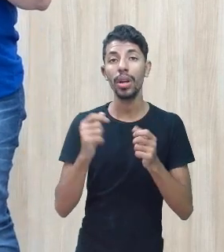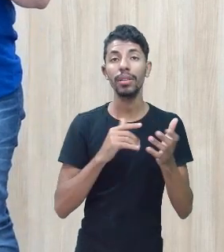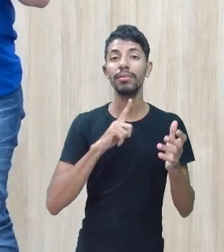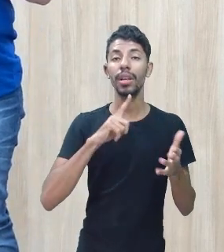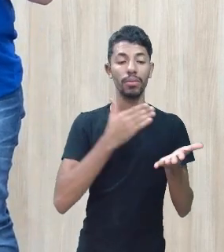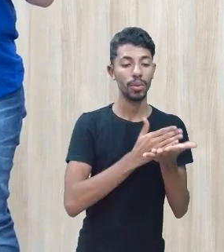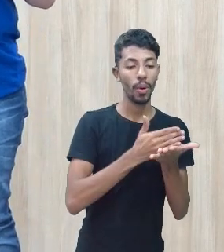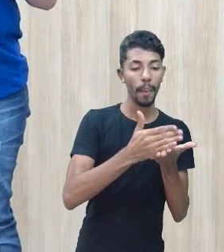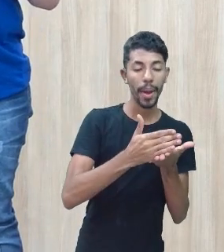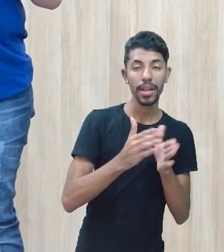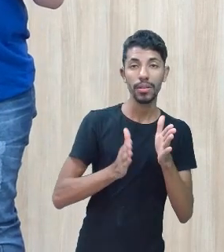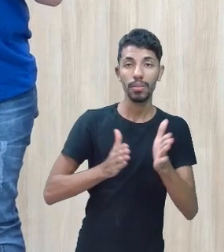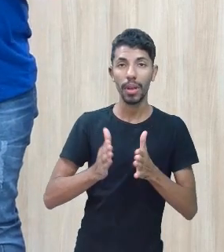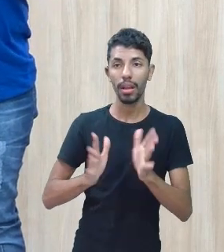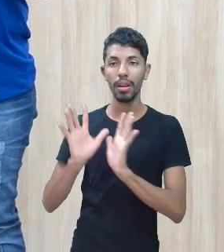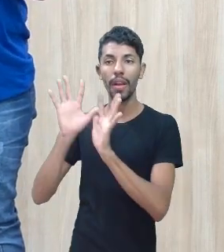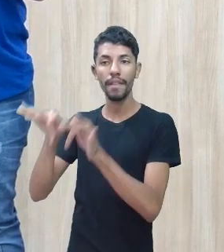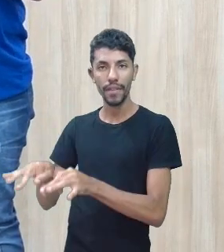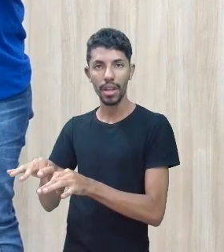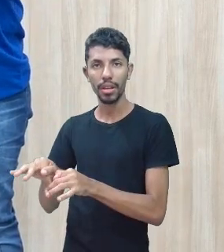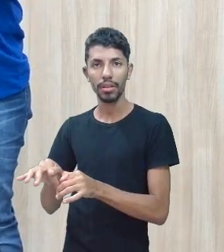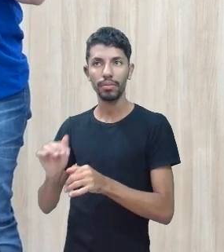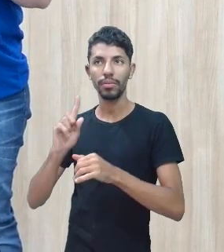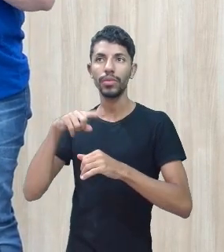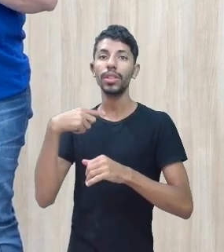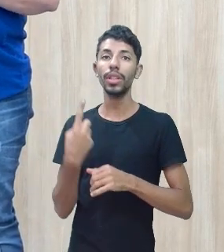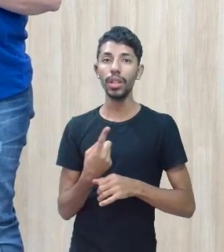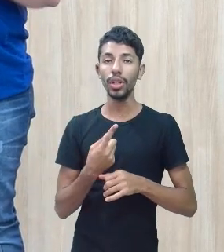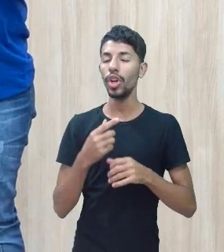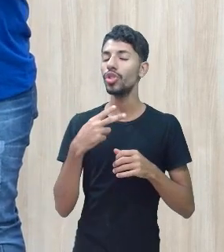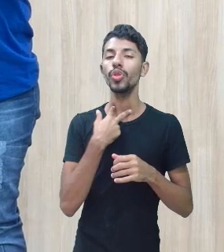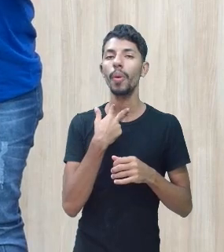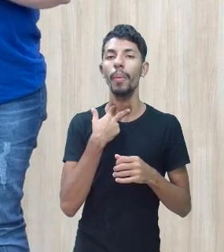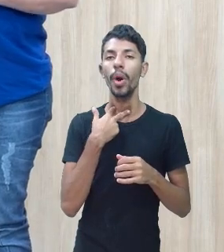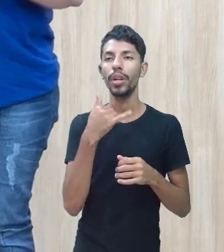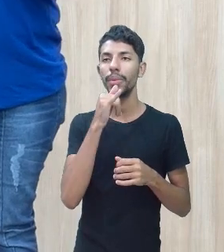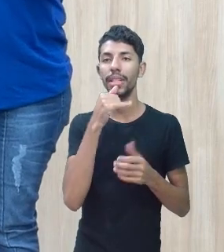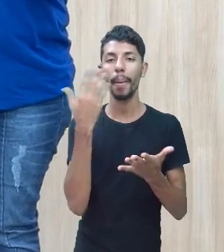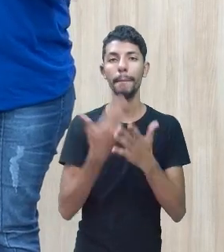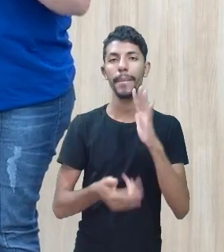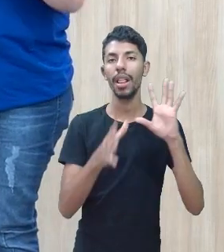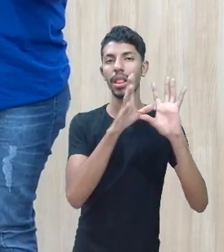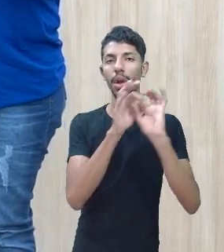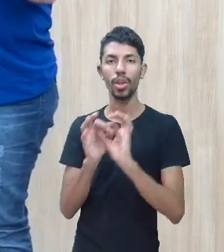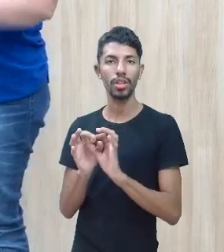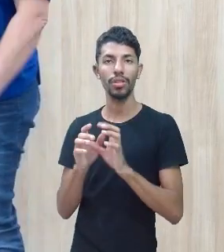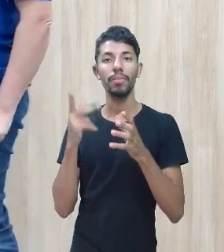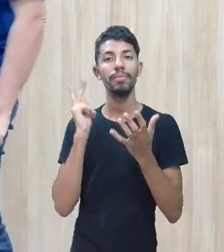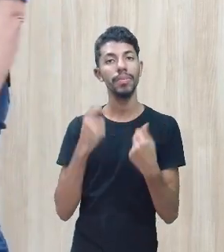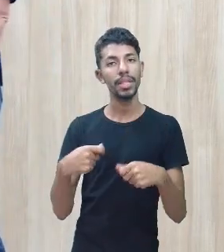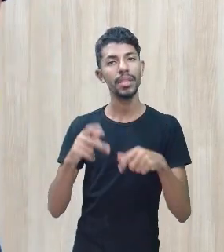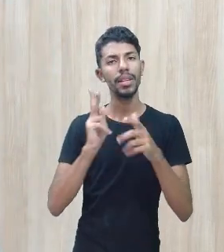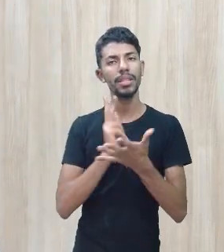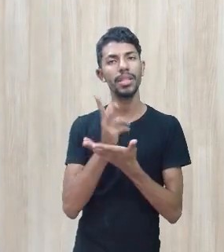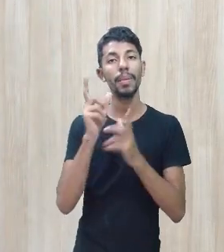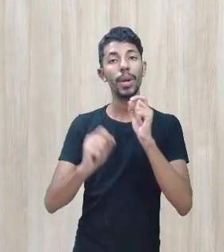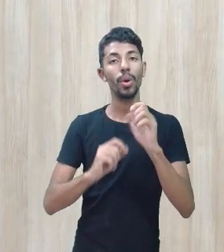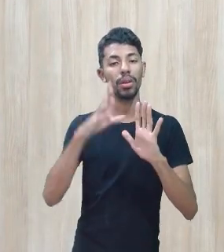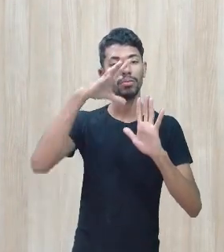podemos viajar nas ideias, até podemos, da forma correta, usando a coerência e a coesão.